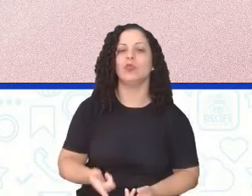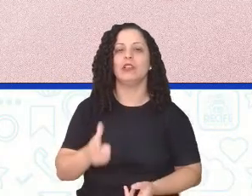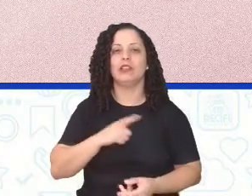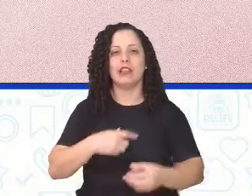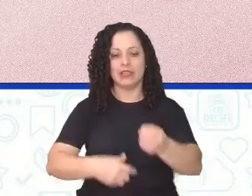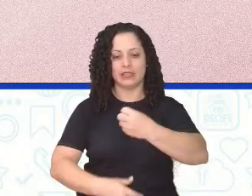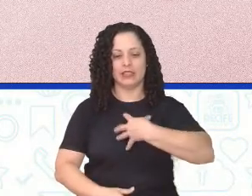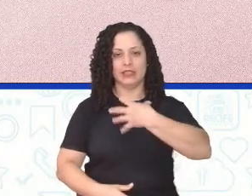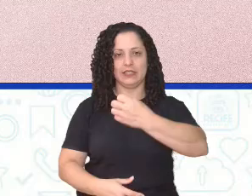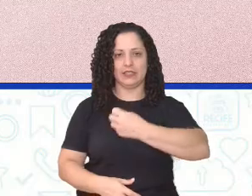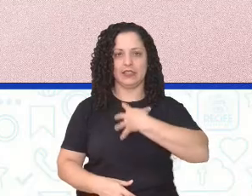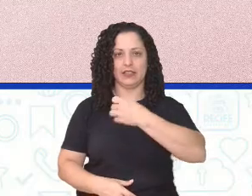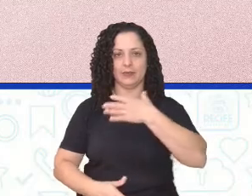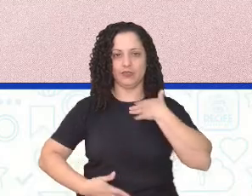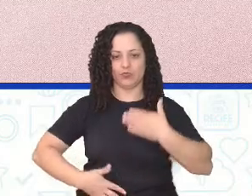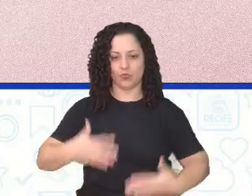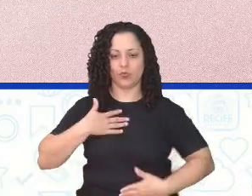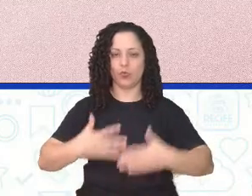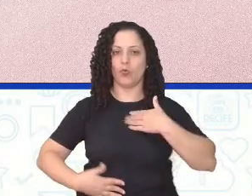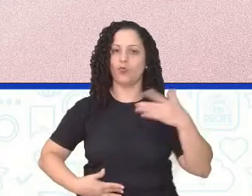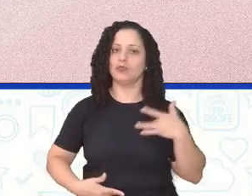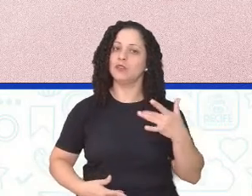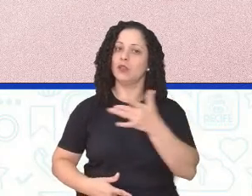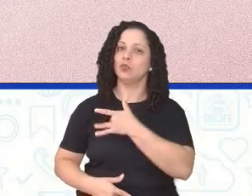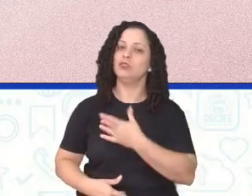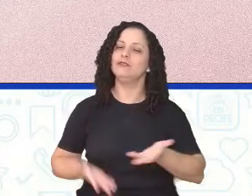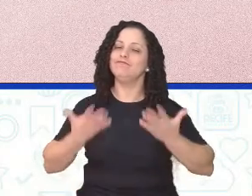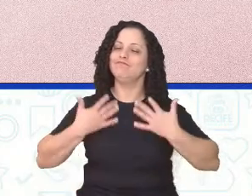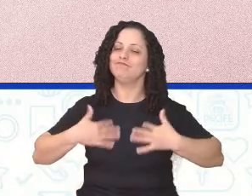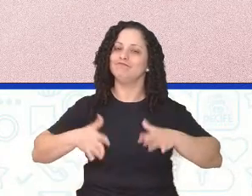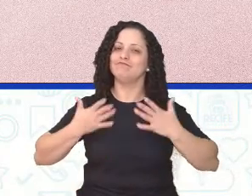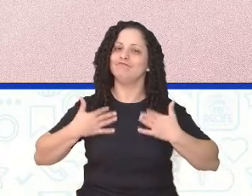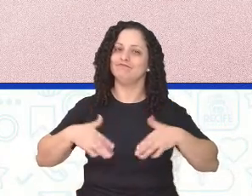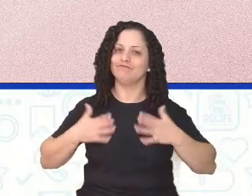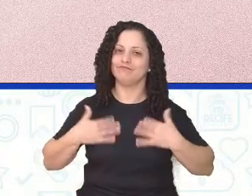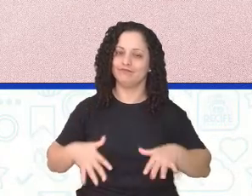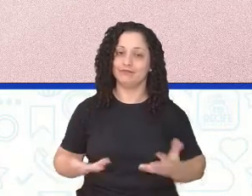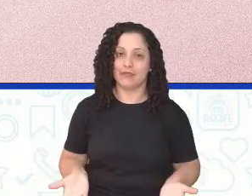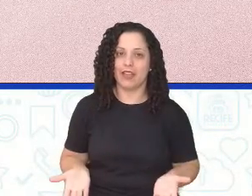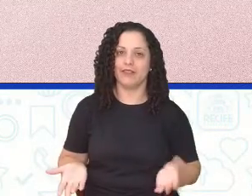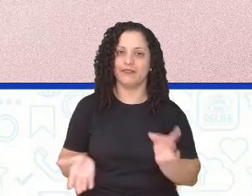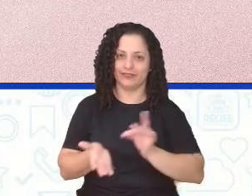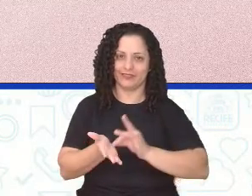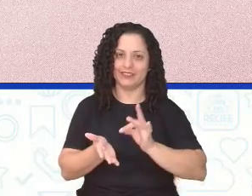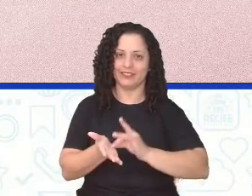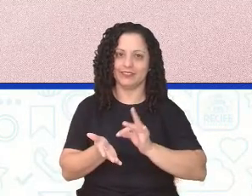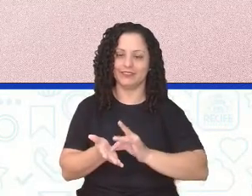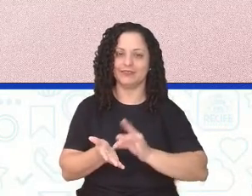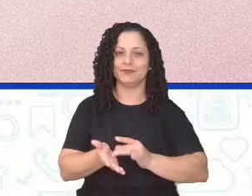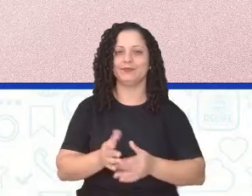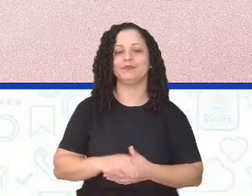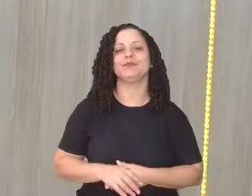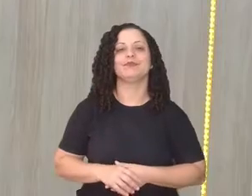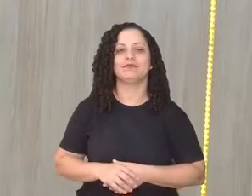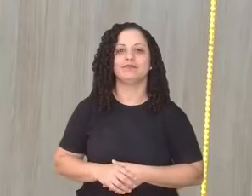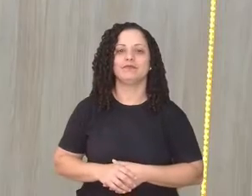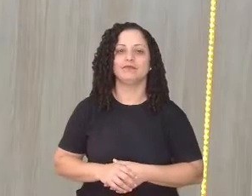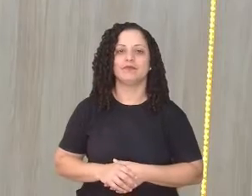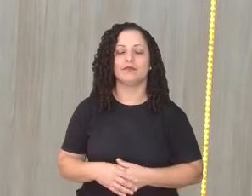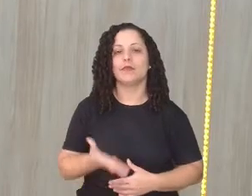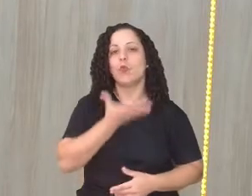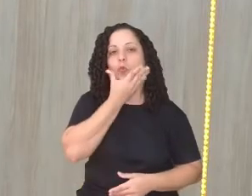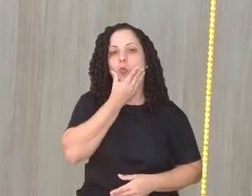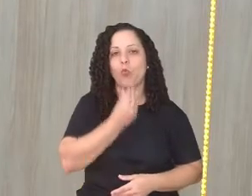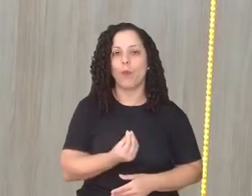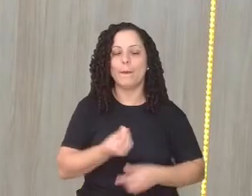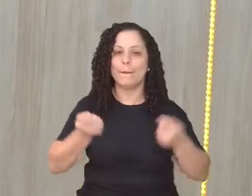alguns exames de rotina. E aí vai trazer uma tranquilidade no que diz respeito à saúde. Não é, professora Cláudia? É isso, professora Isabel. Então, o homem ele